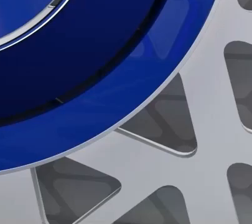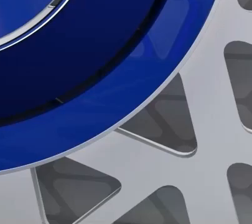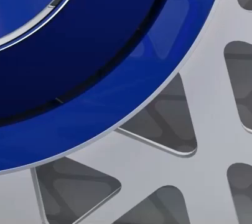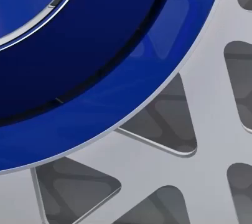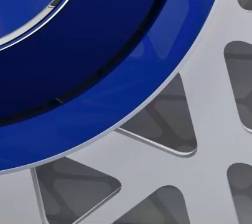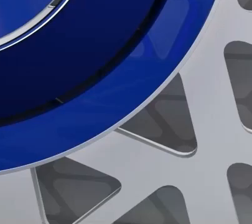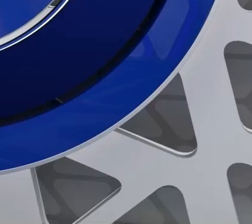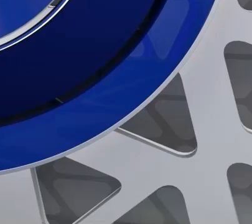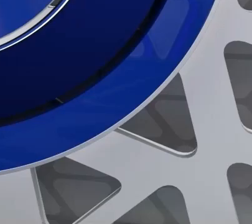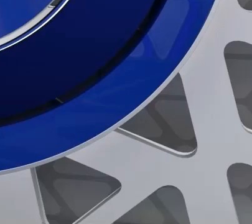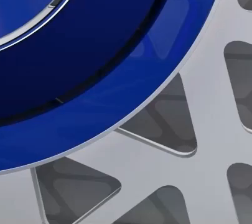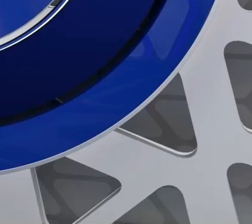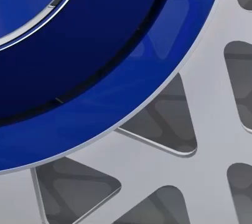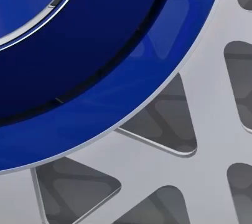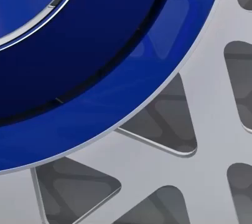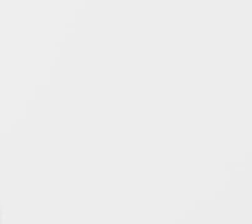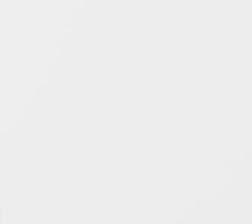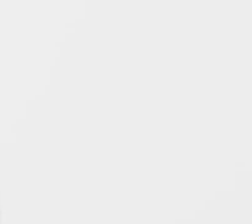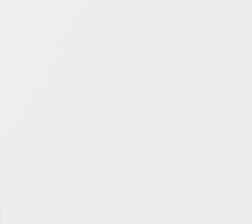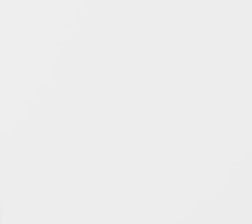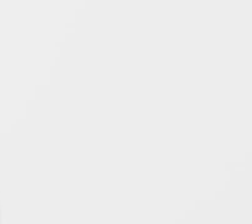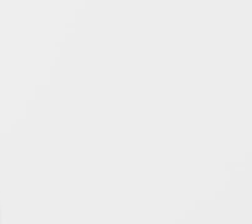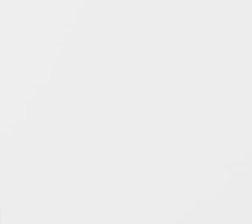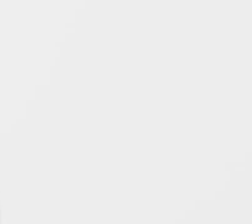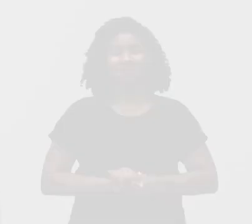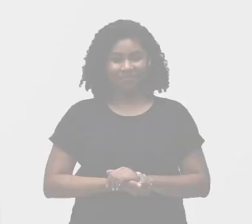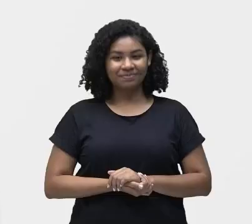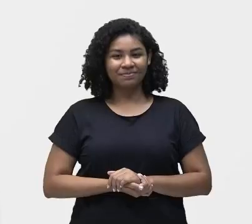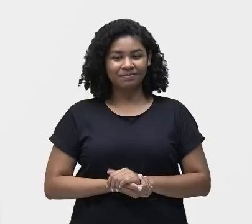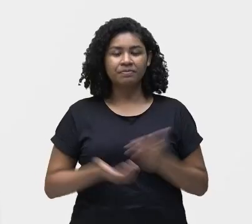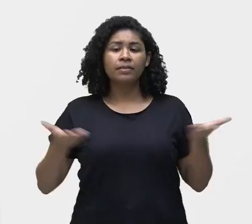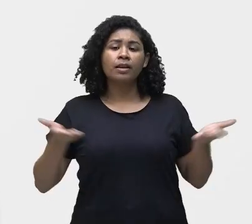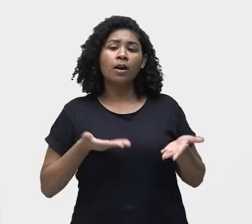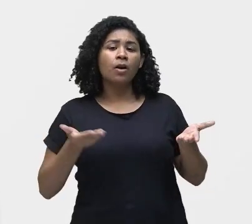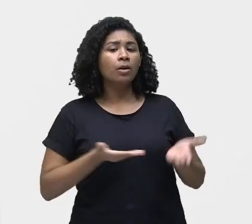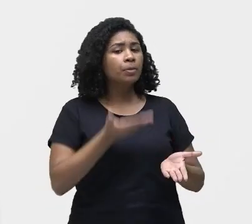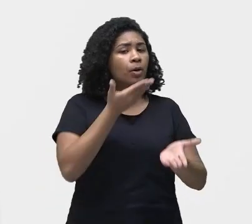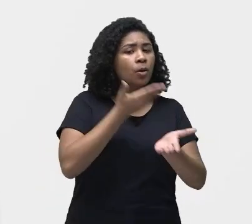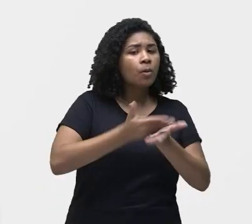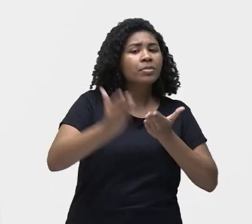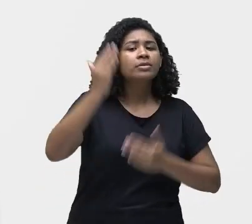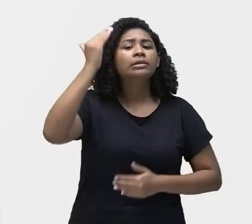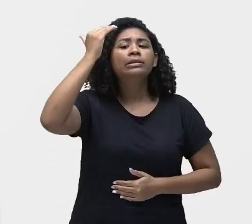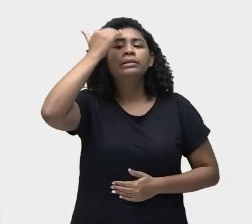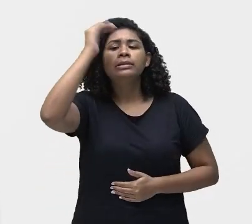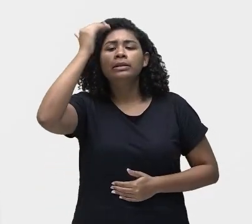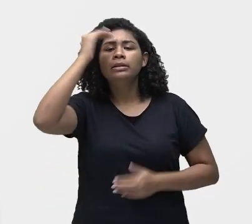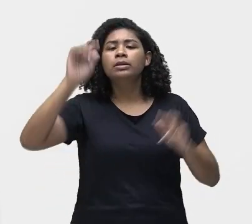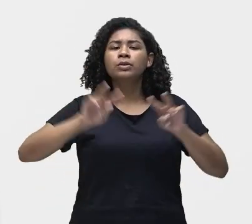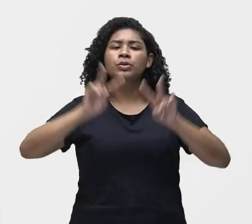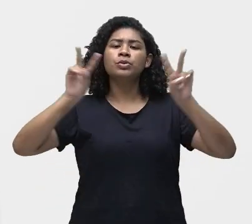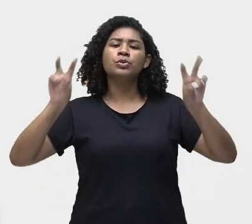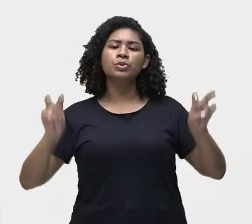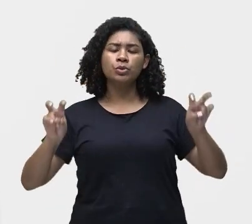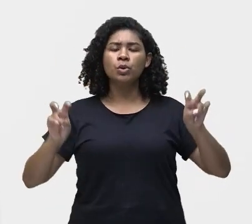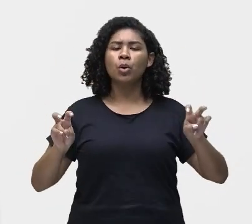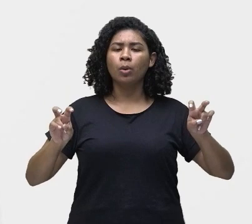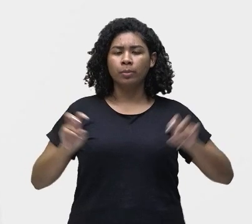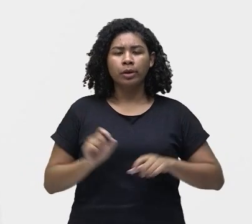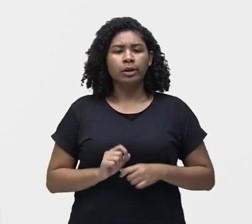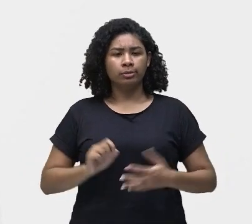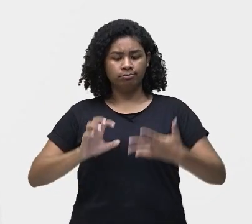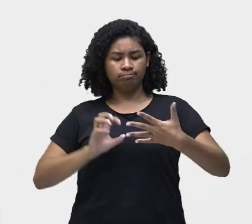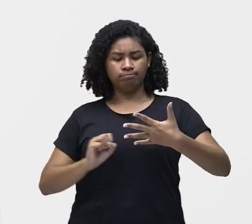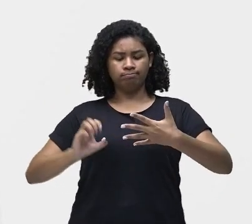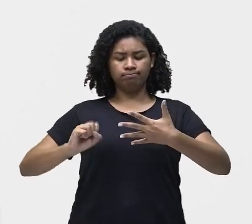Vamos então começar a nossa aula? E para a gente começar a entender sobre cadeia alimentar, como ela